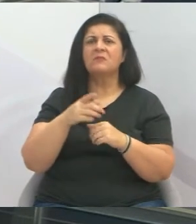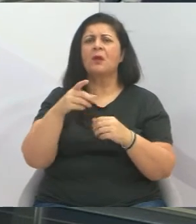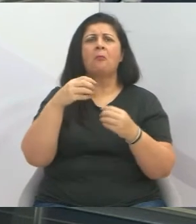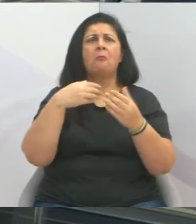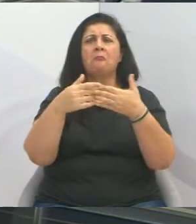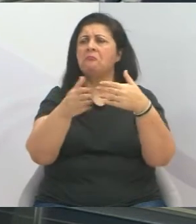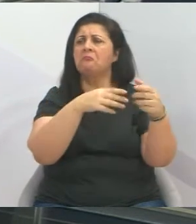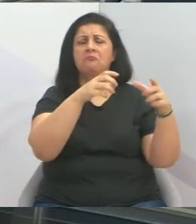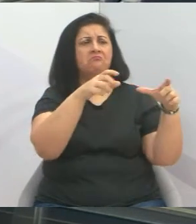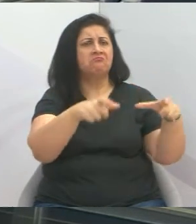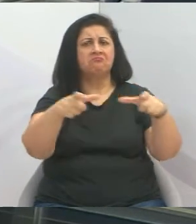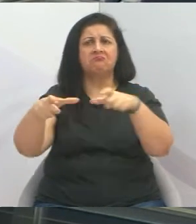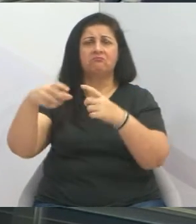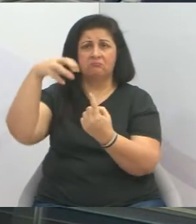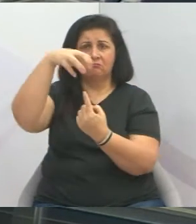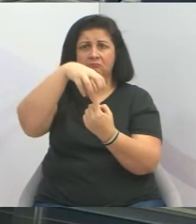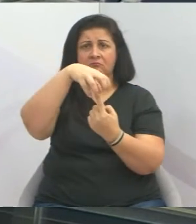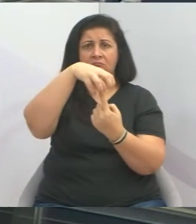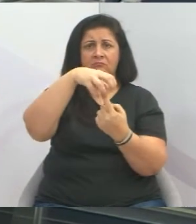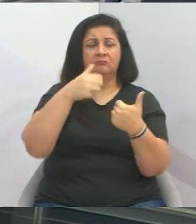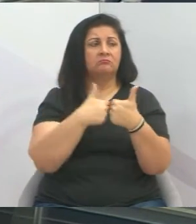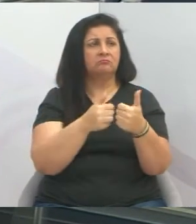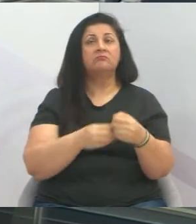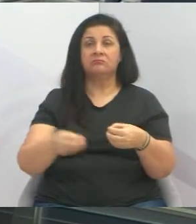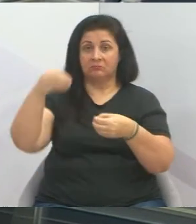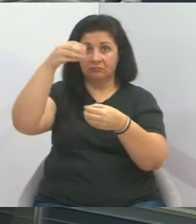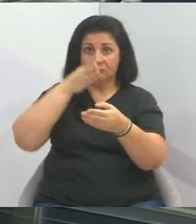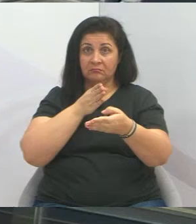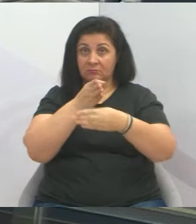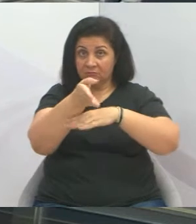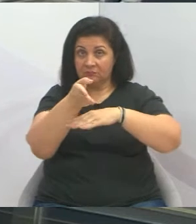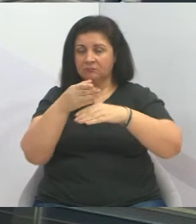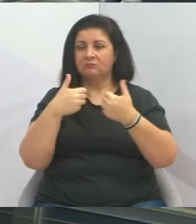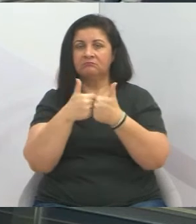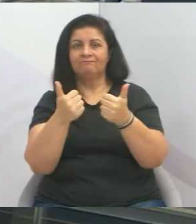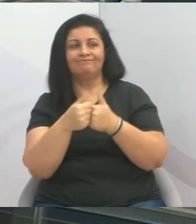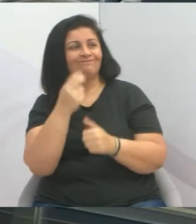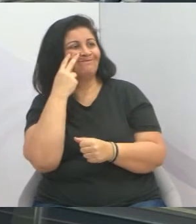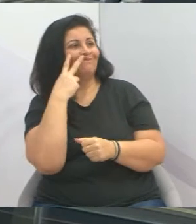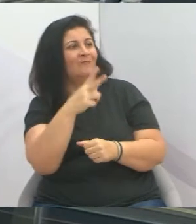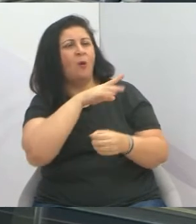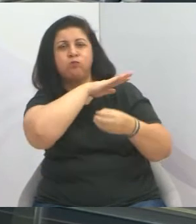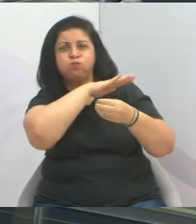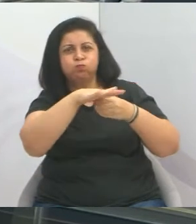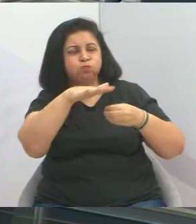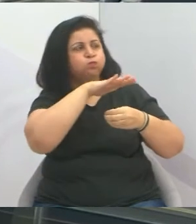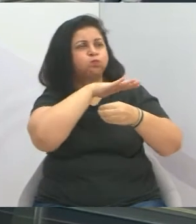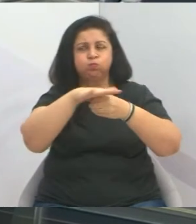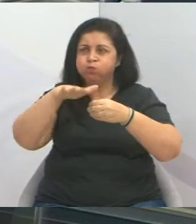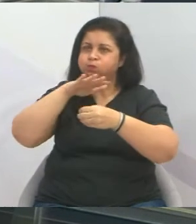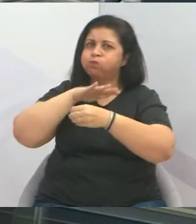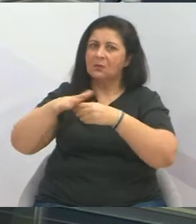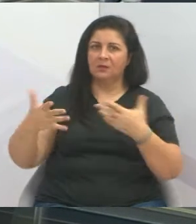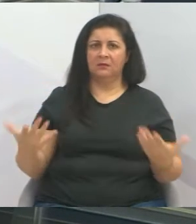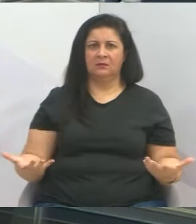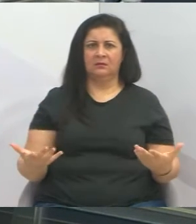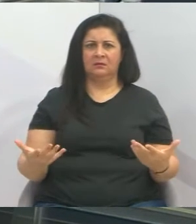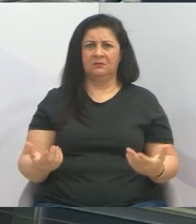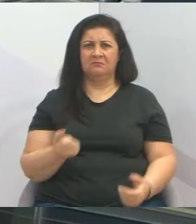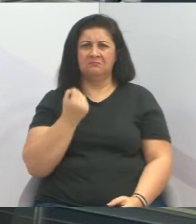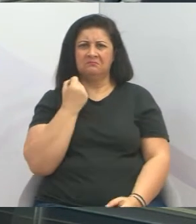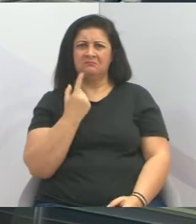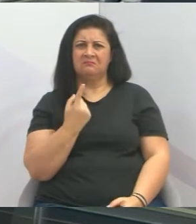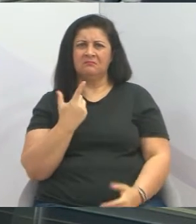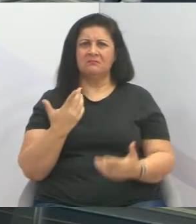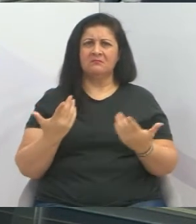qualquer ponto de ônibus aqui entrar dentro do ônibus e detectar a superlotação ele causa uma estranheza